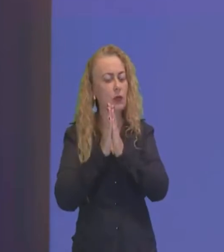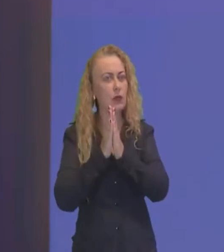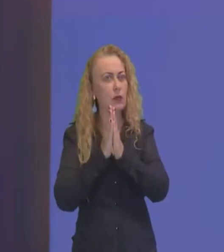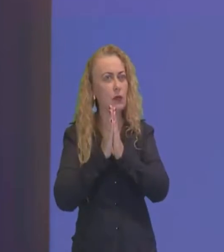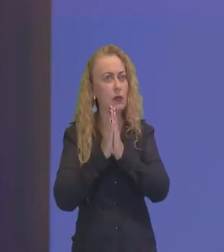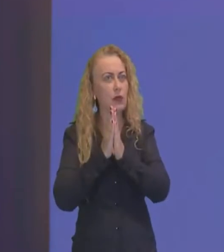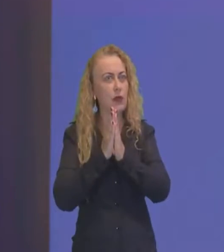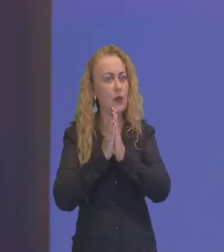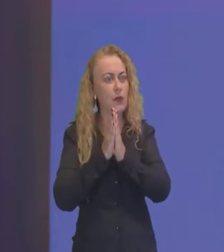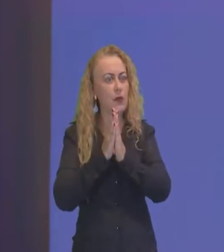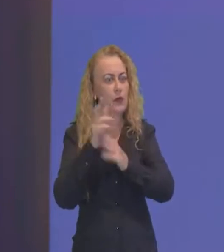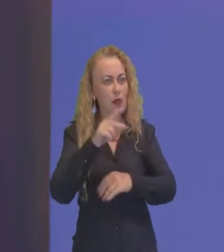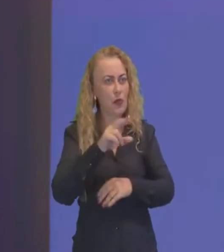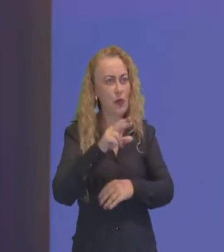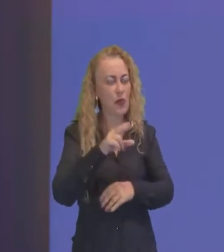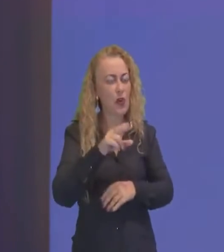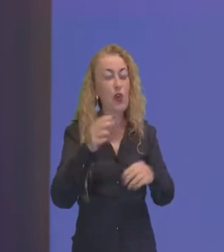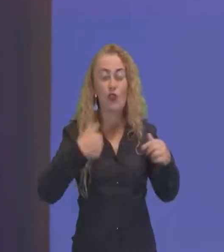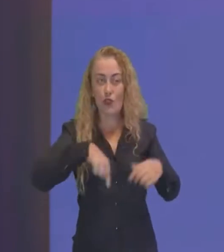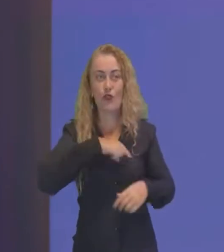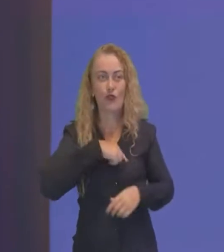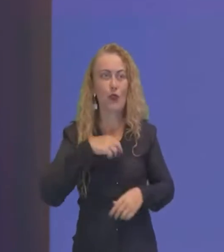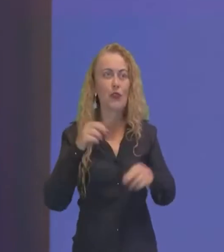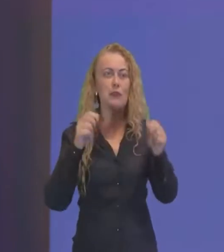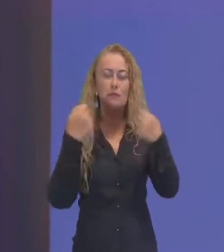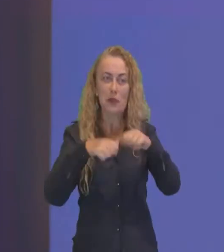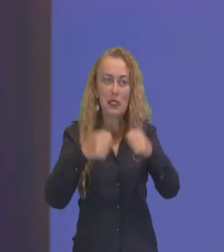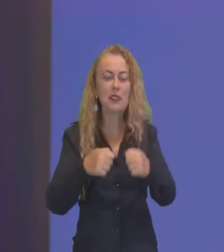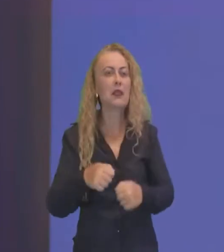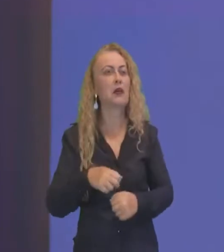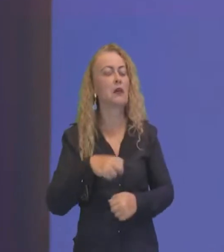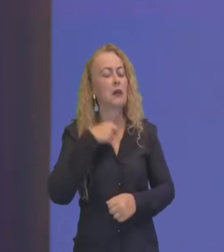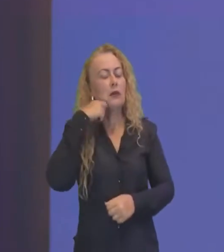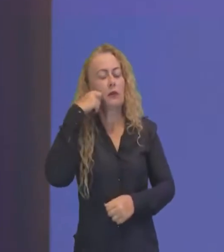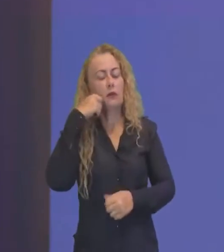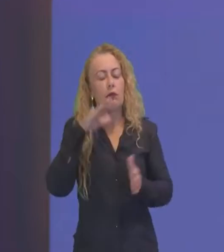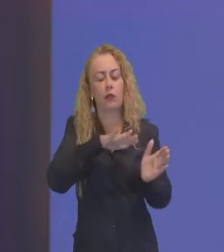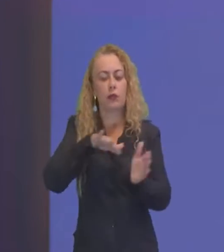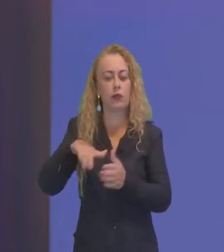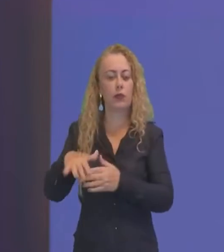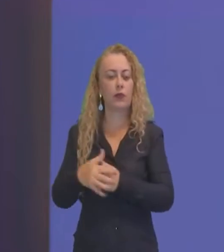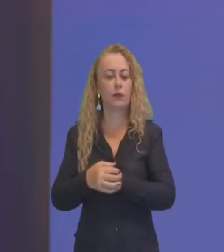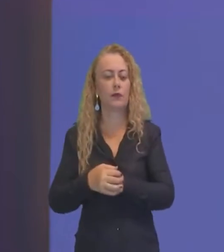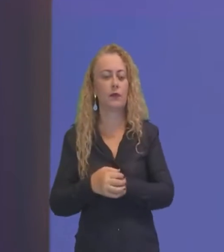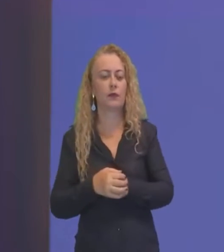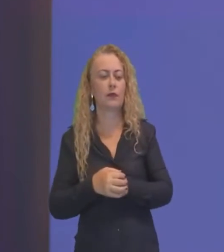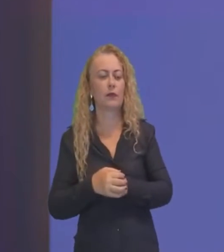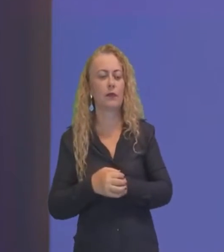tímido, e nós precisamos passar a crer. Passar a crer.